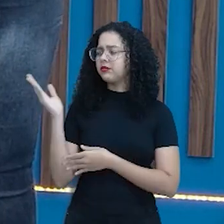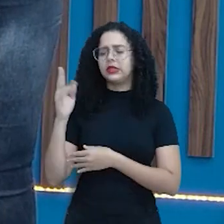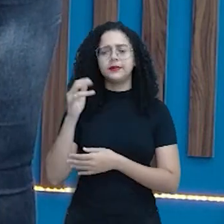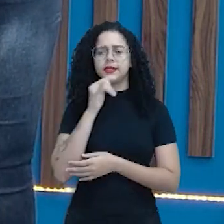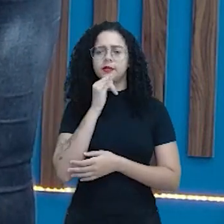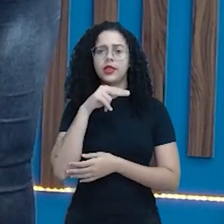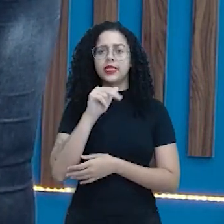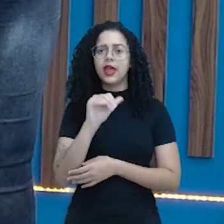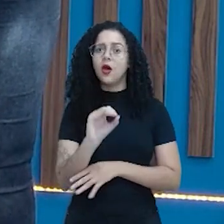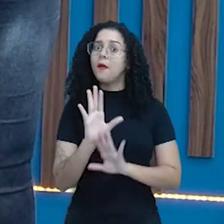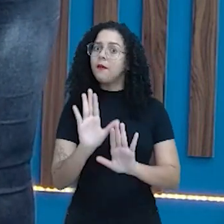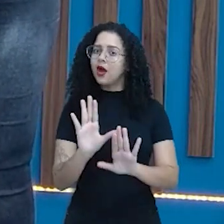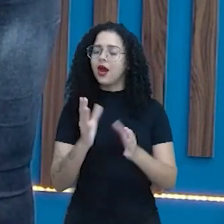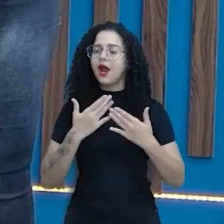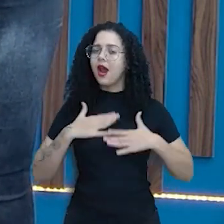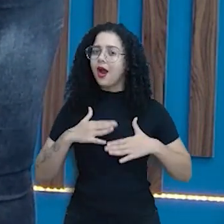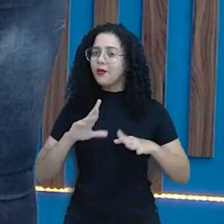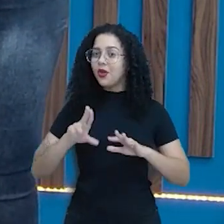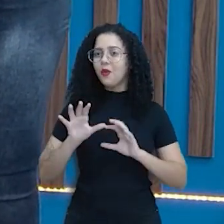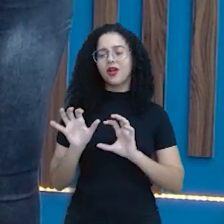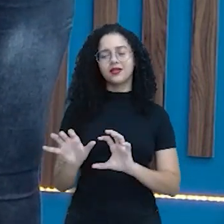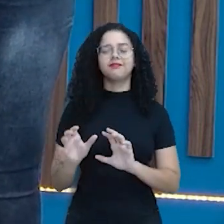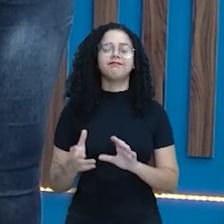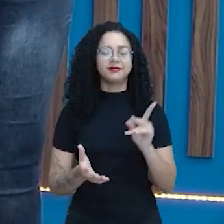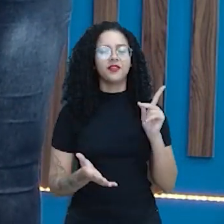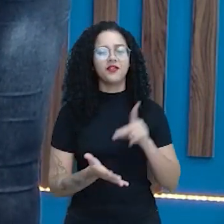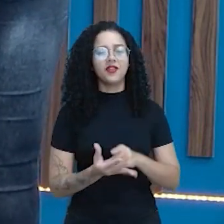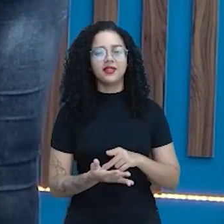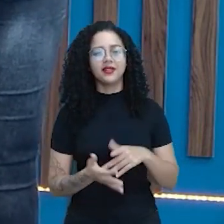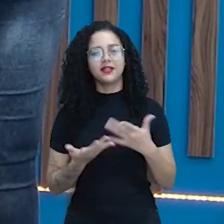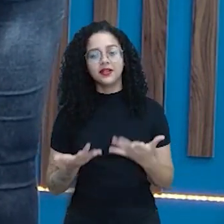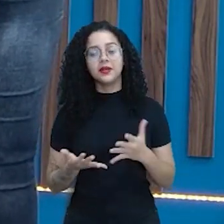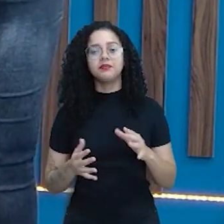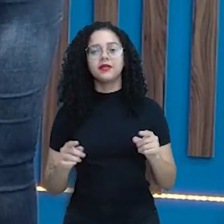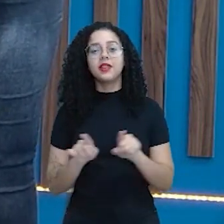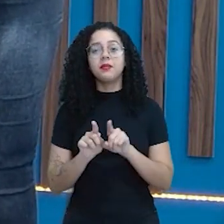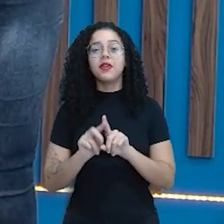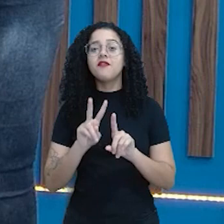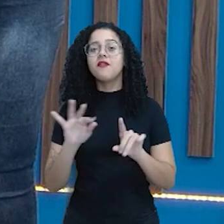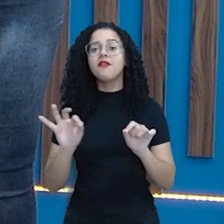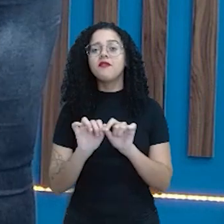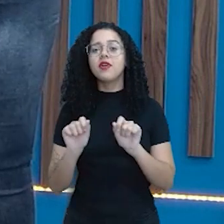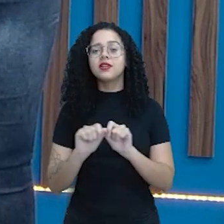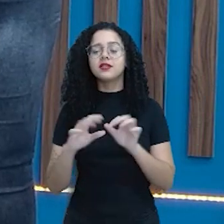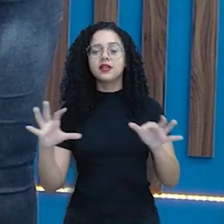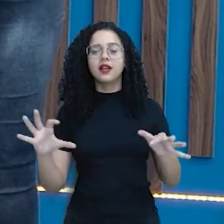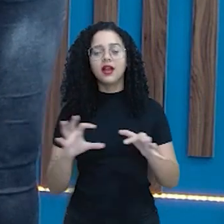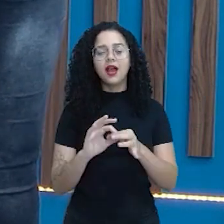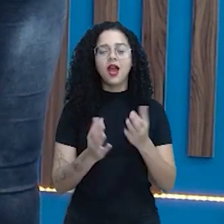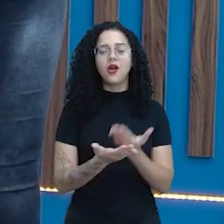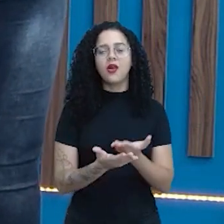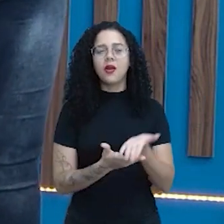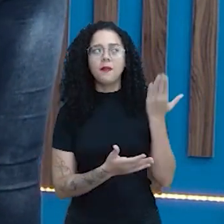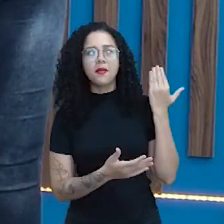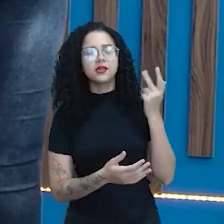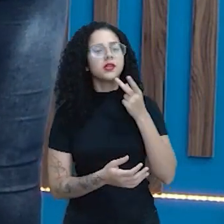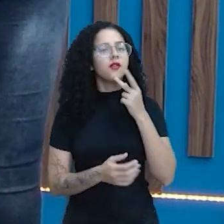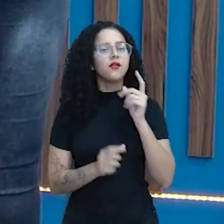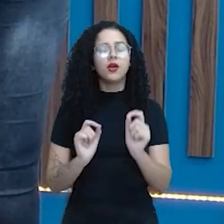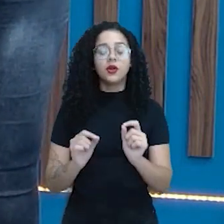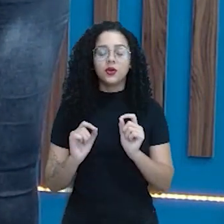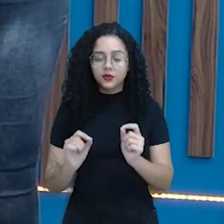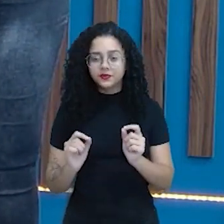tipo, epa, não é assim não, né? Não é assim. E a gente também vai fazer ligação, pessoal, com a aula passada. A gente falou